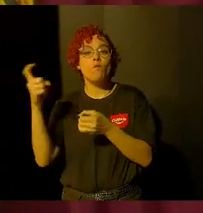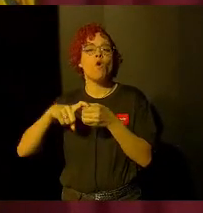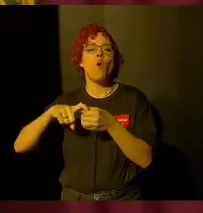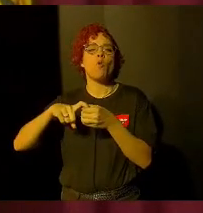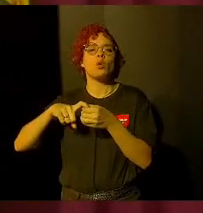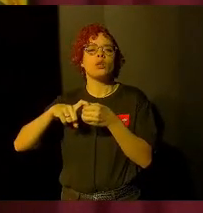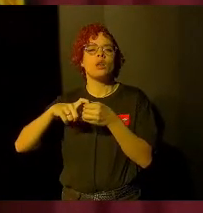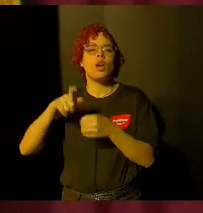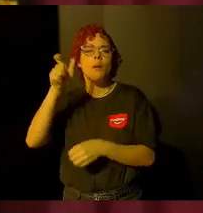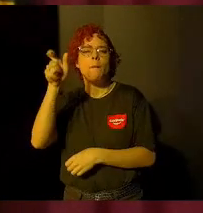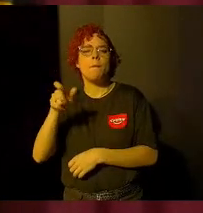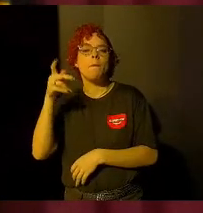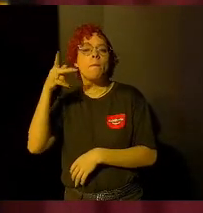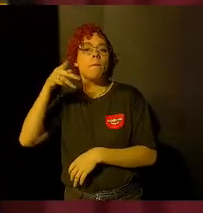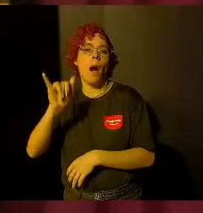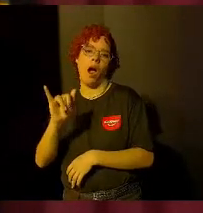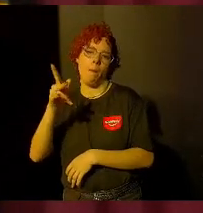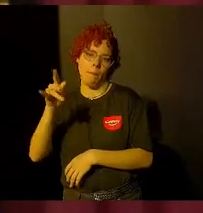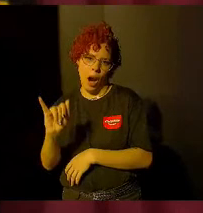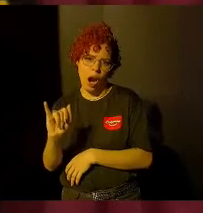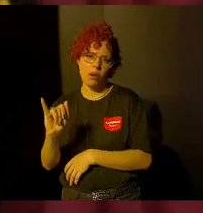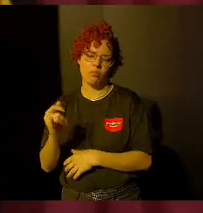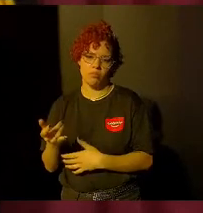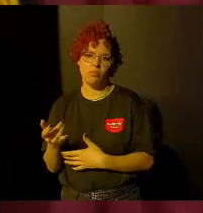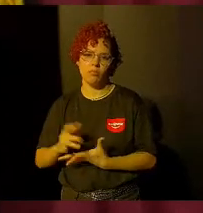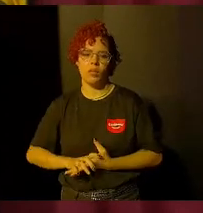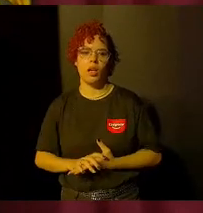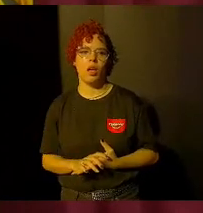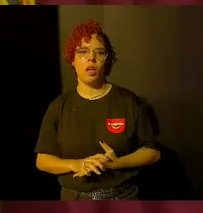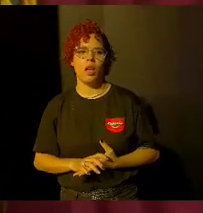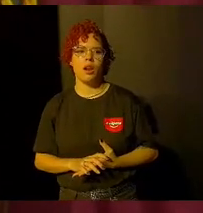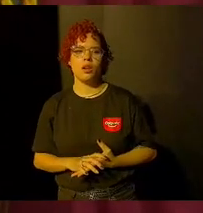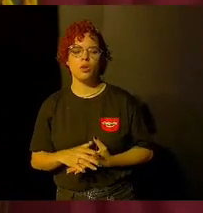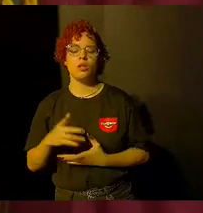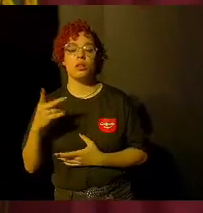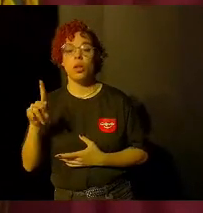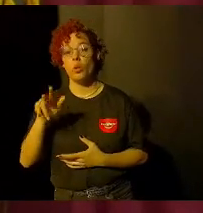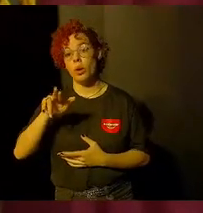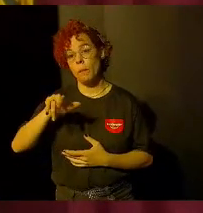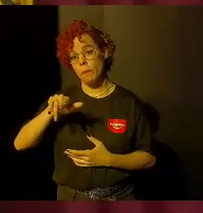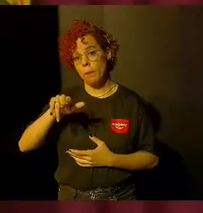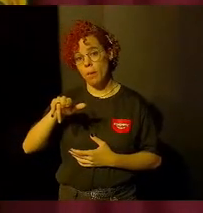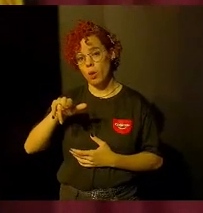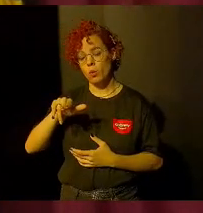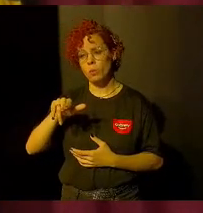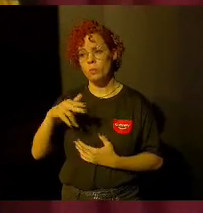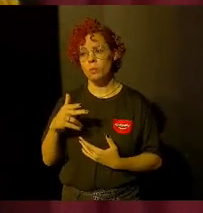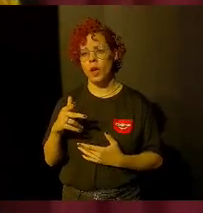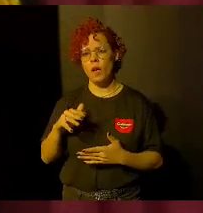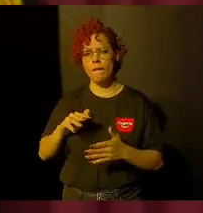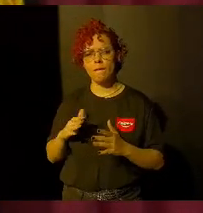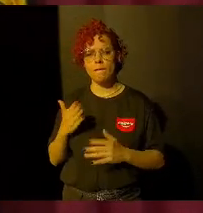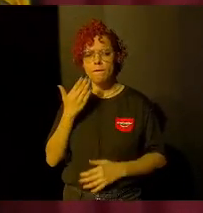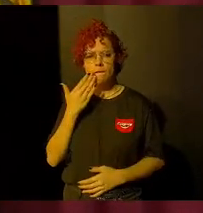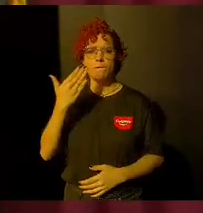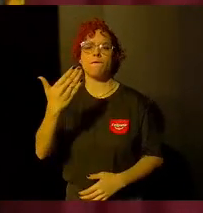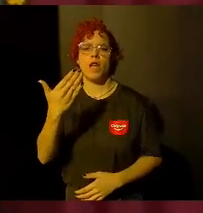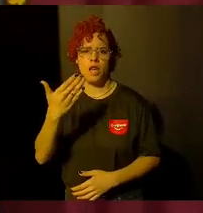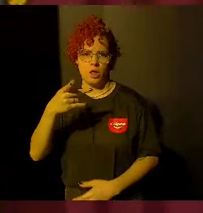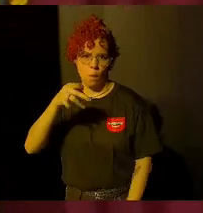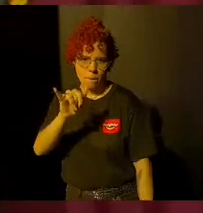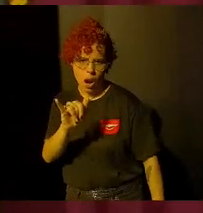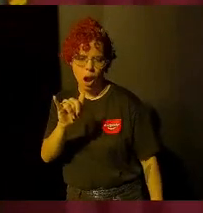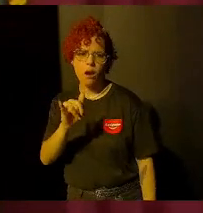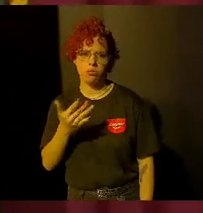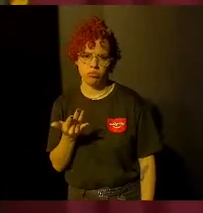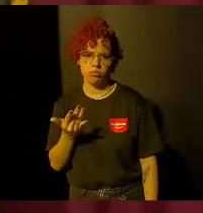tem uma história num pai pai que o irmão dele o Cláudio ele enfrenta o pai né ele que o